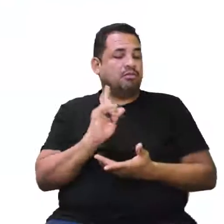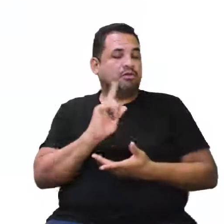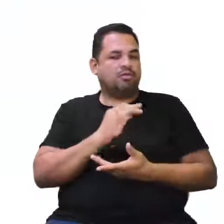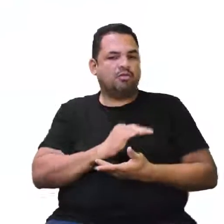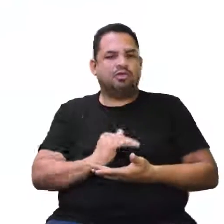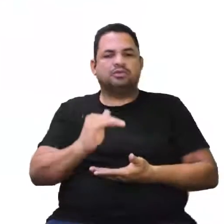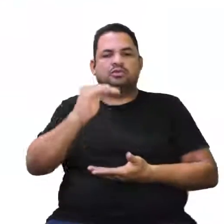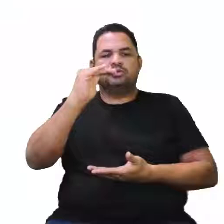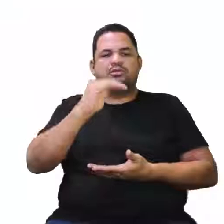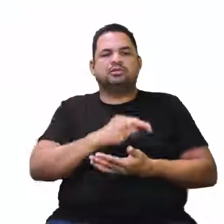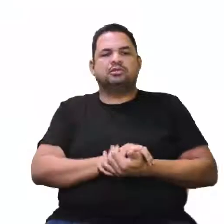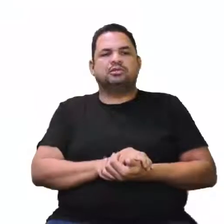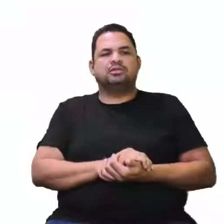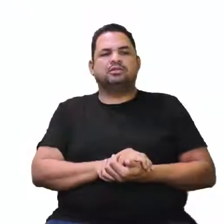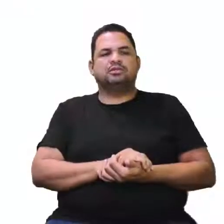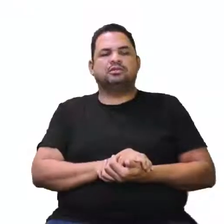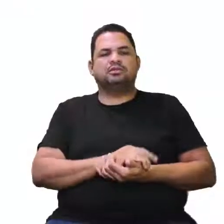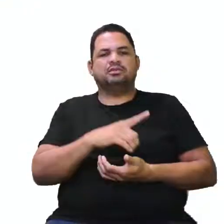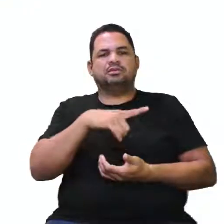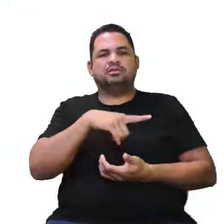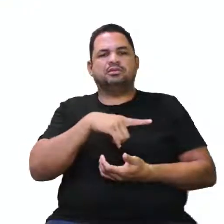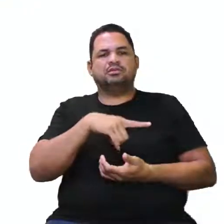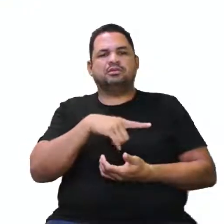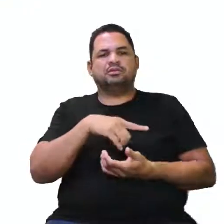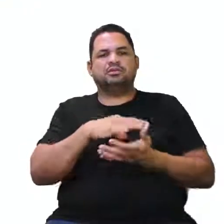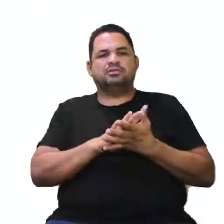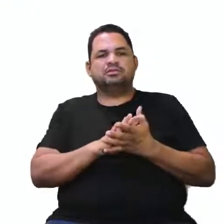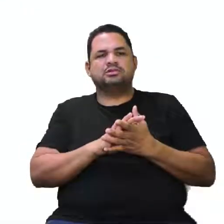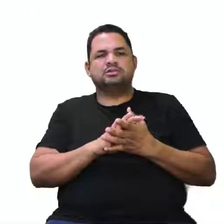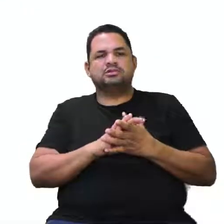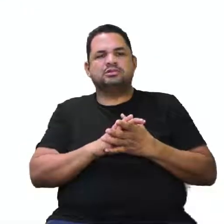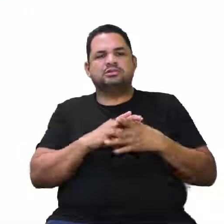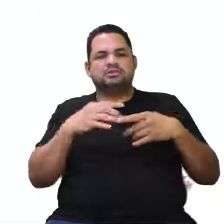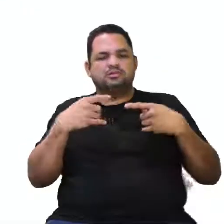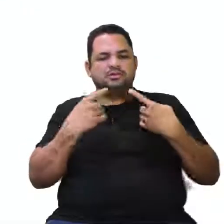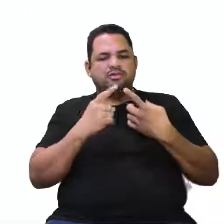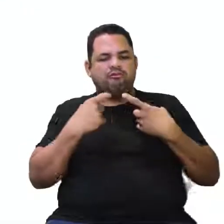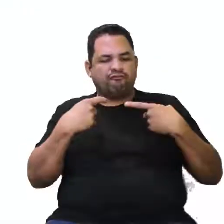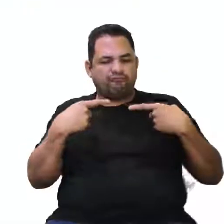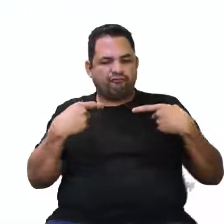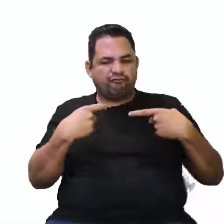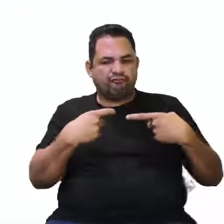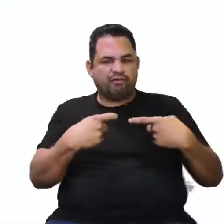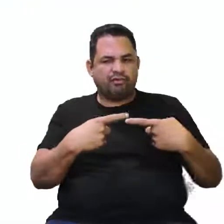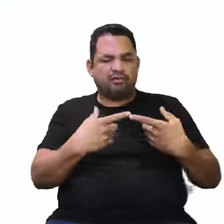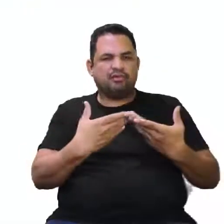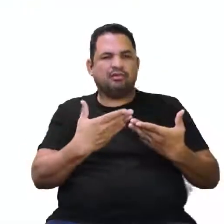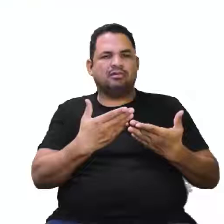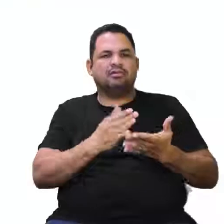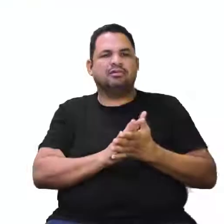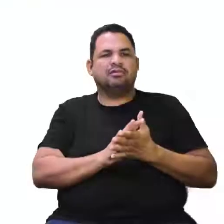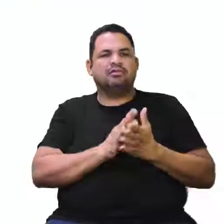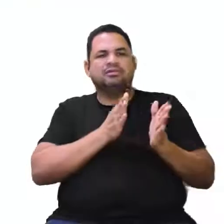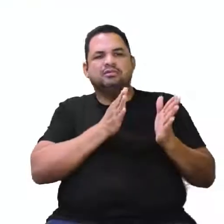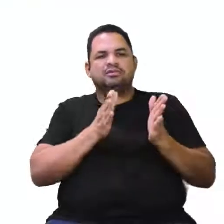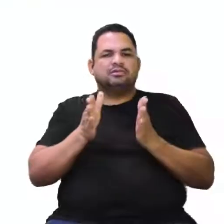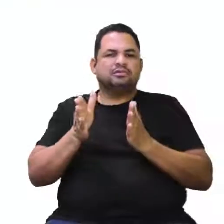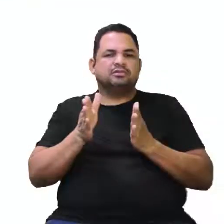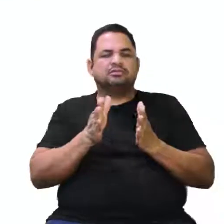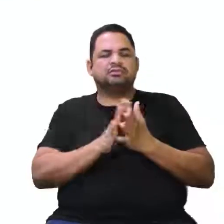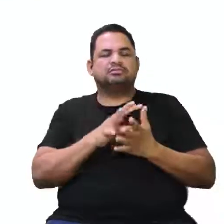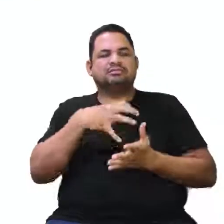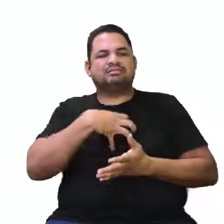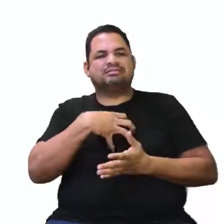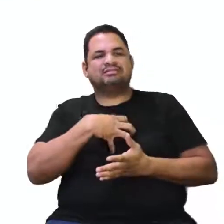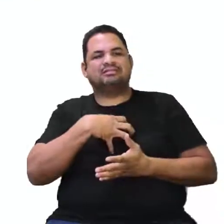adulto, né? Existe aí muitos conflitos, né? Dá muito conflito de geração nesse momento, né? Você